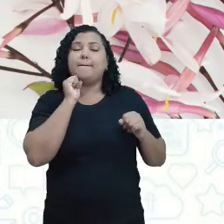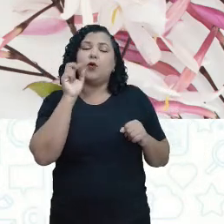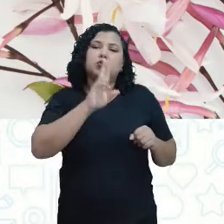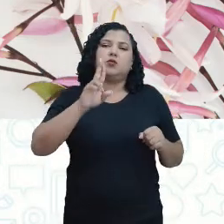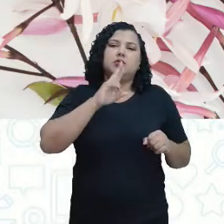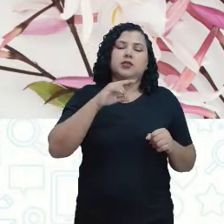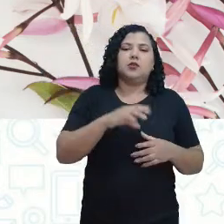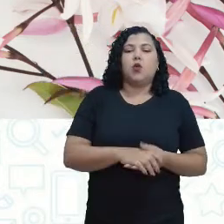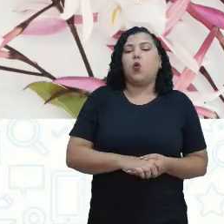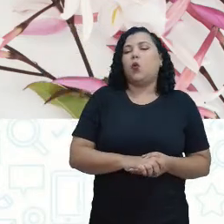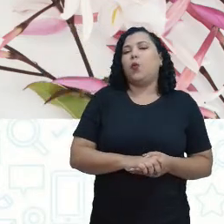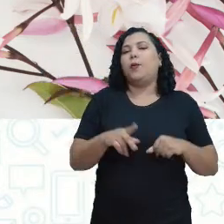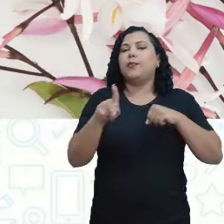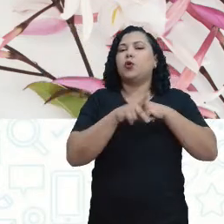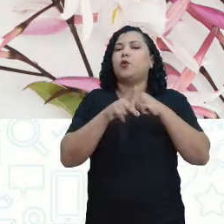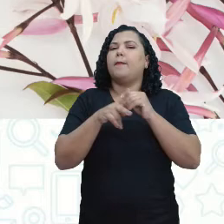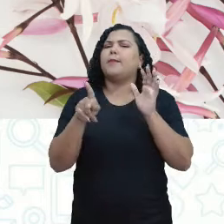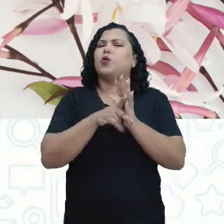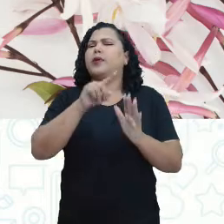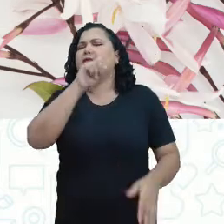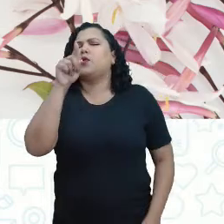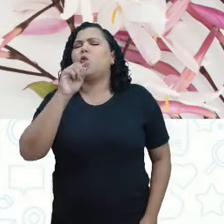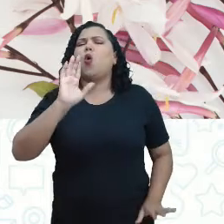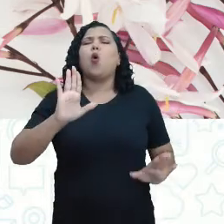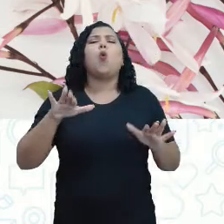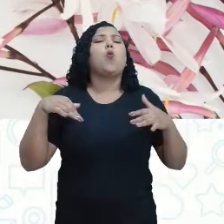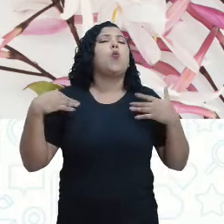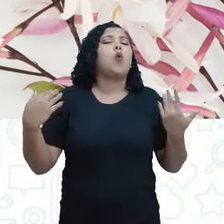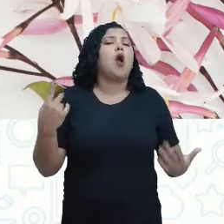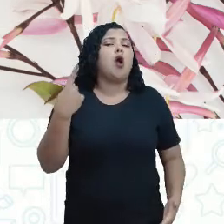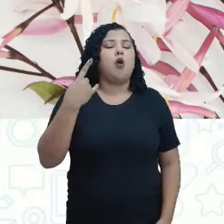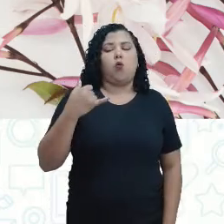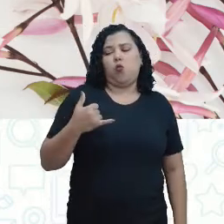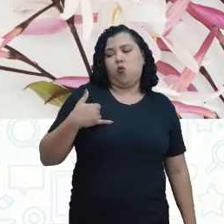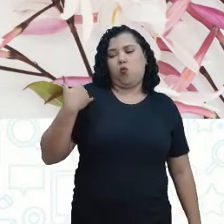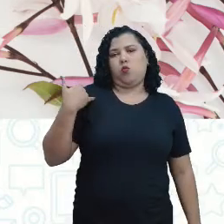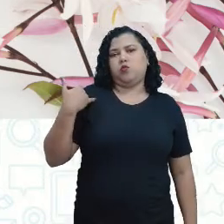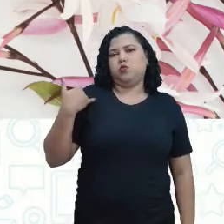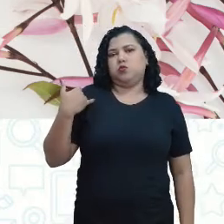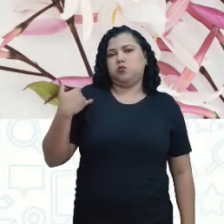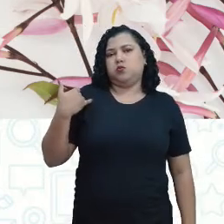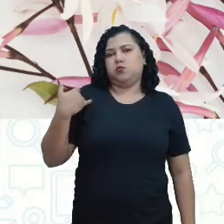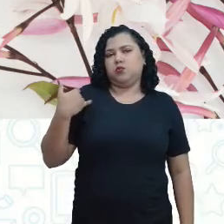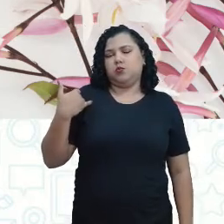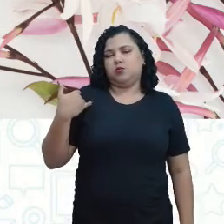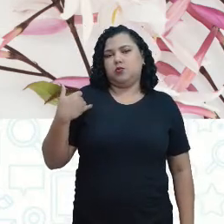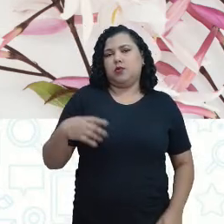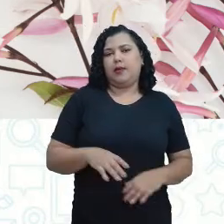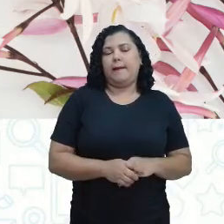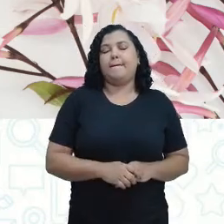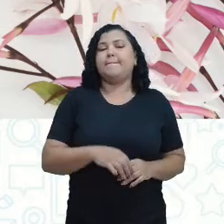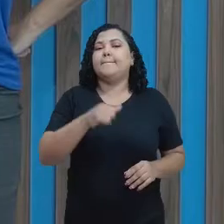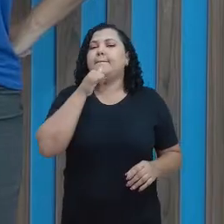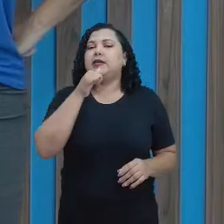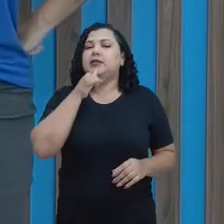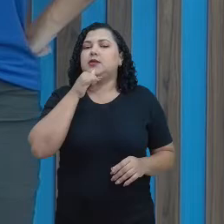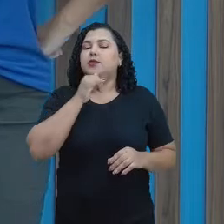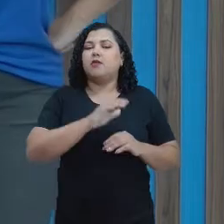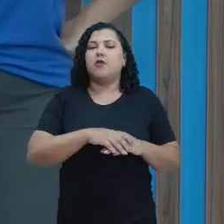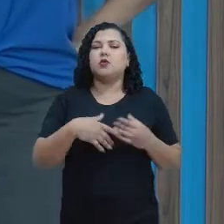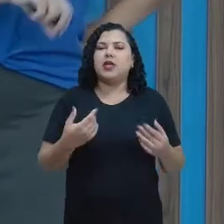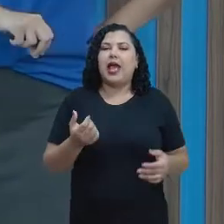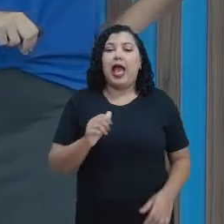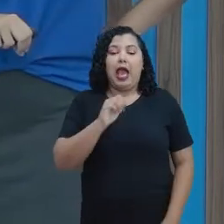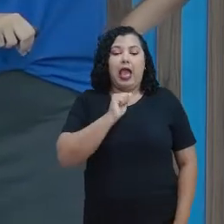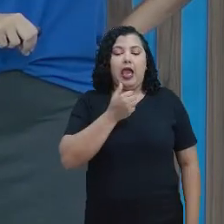pronome interrogativo. Qual a sua idade? Mas quando você vai usar como relativo, a gente vai usar